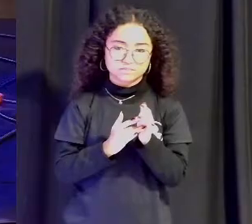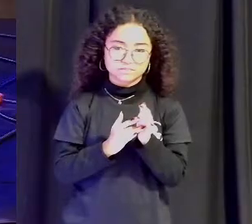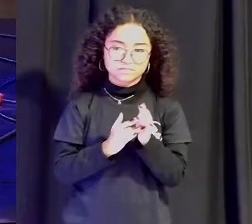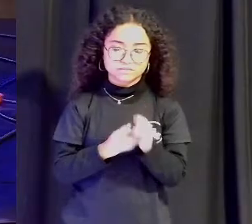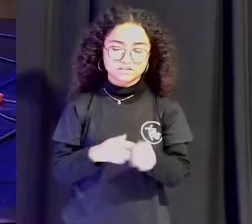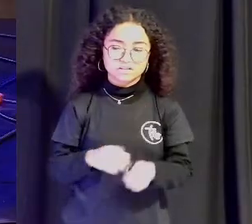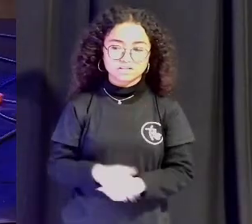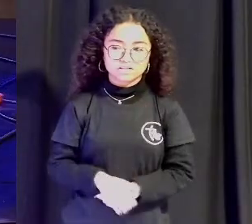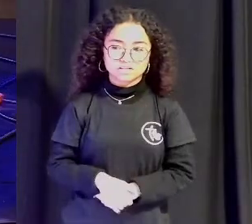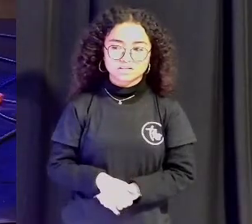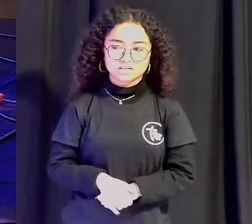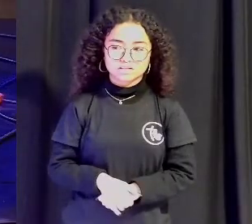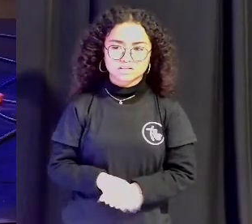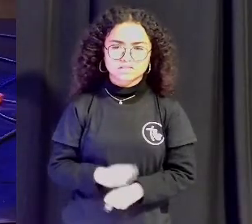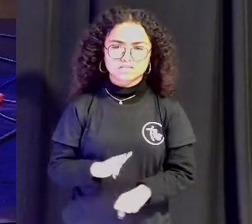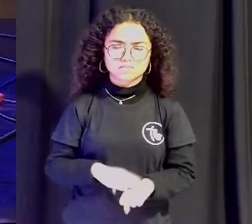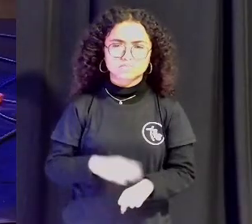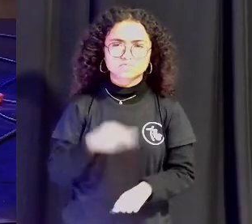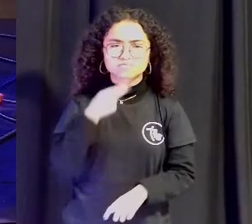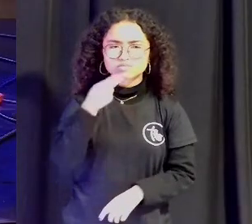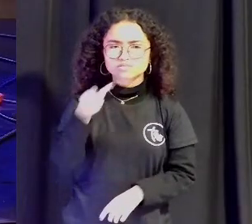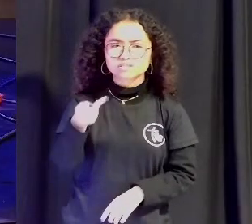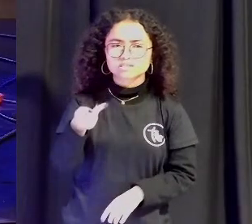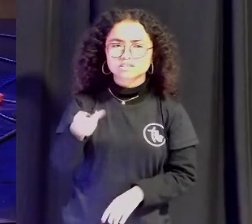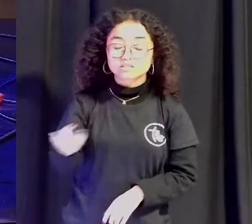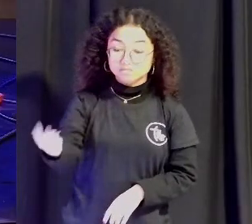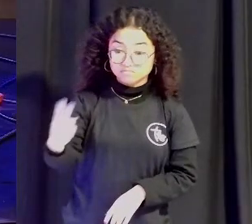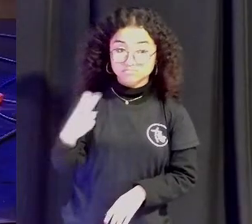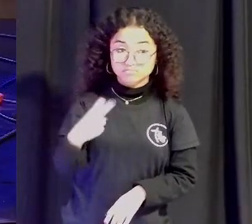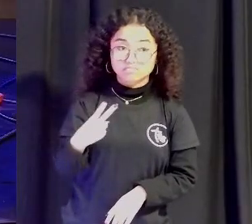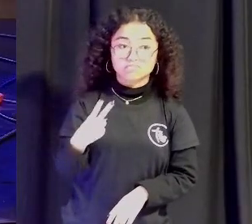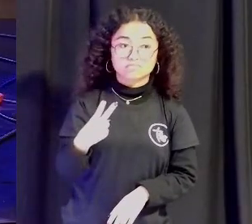Mais você vai poder dizer para as pessoas: olhe para mim.